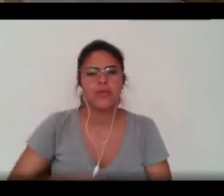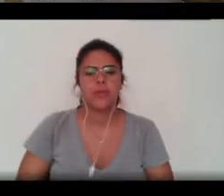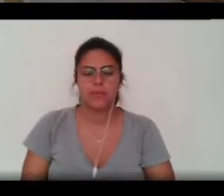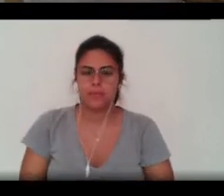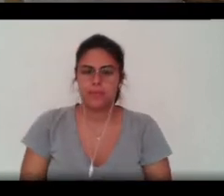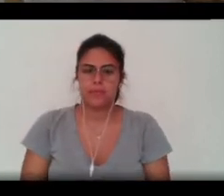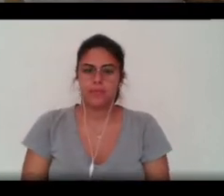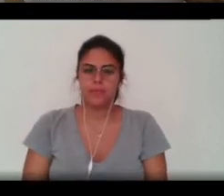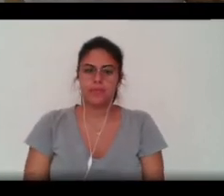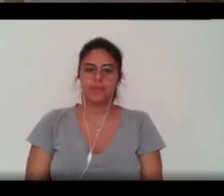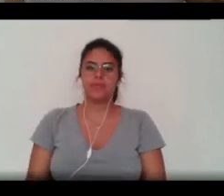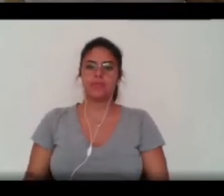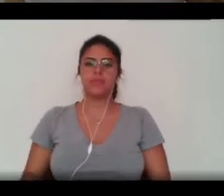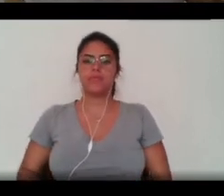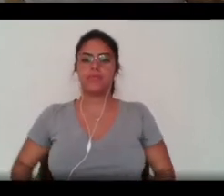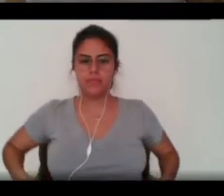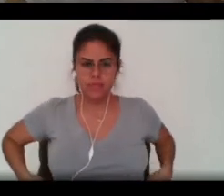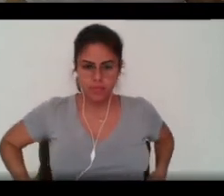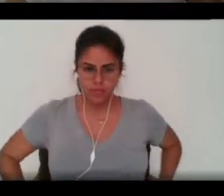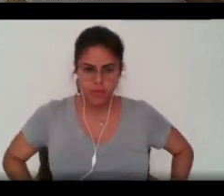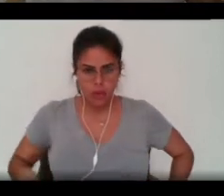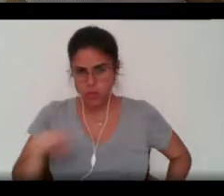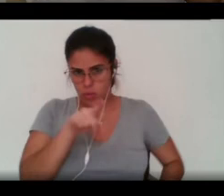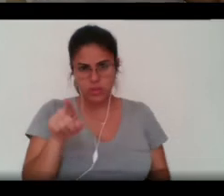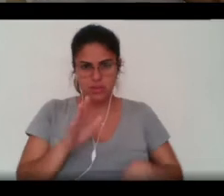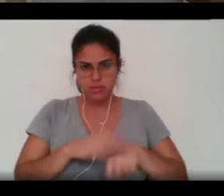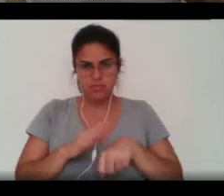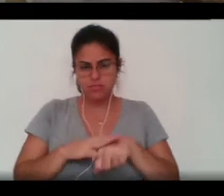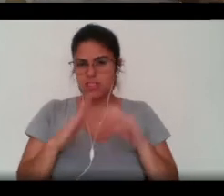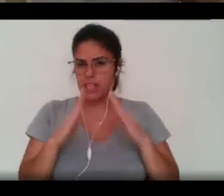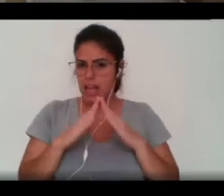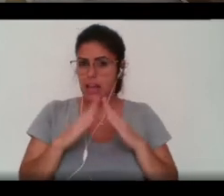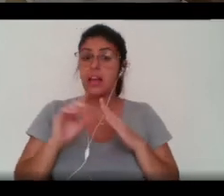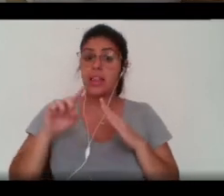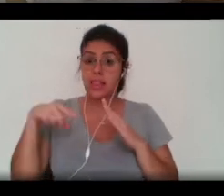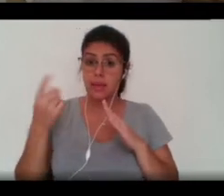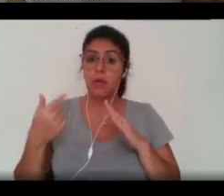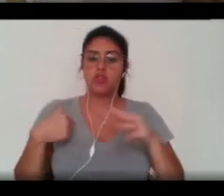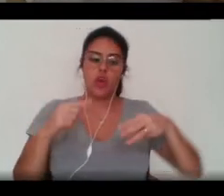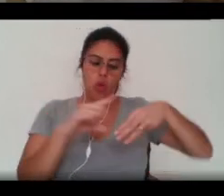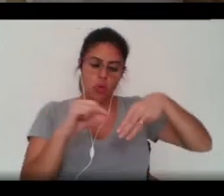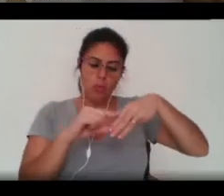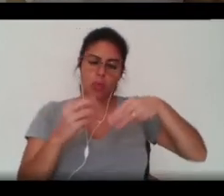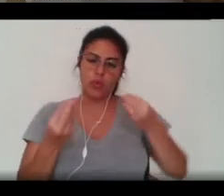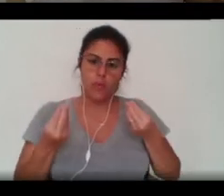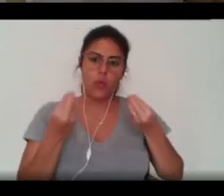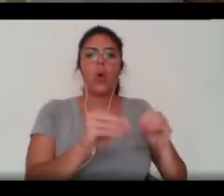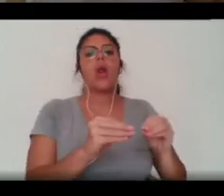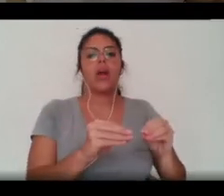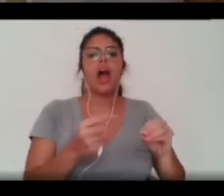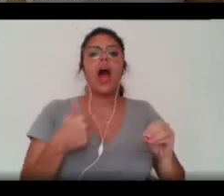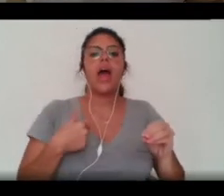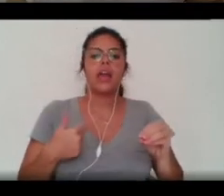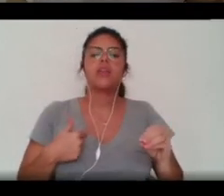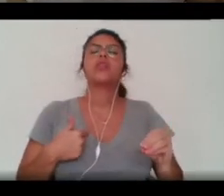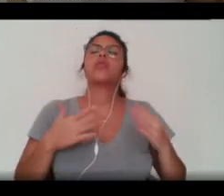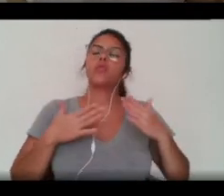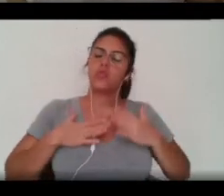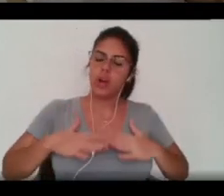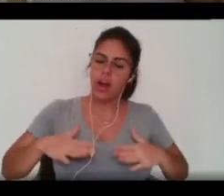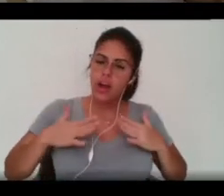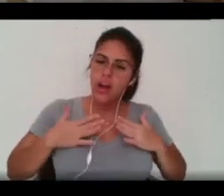em casa, e no Moodle eu vou fazer a conta direitinho com esse passo que eu saltei, para não ter erro, tá